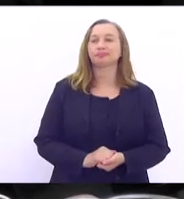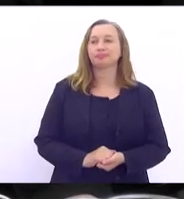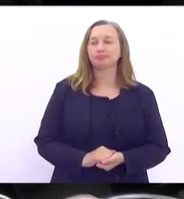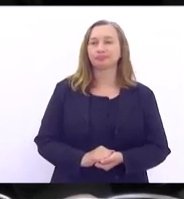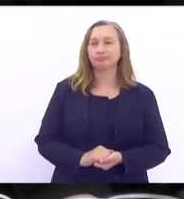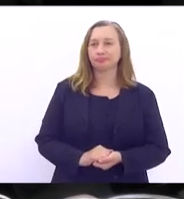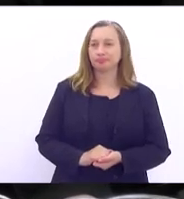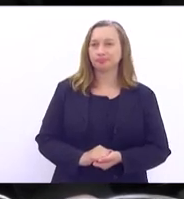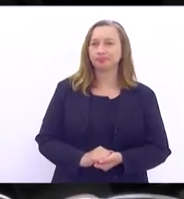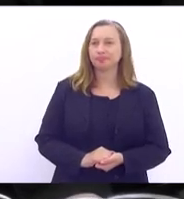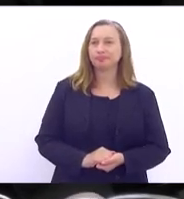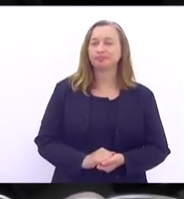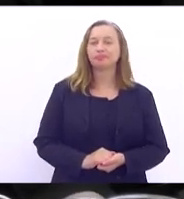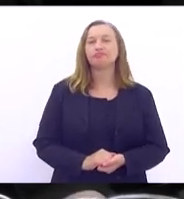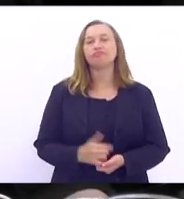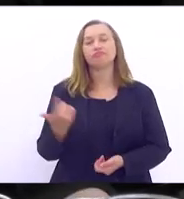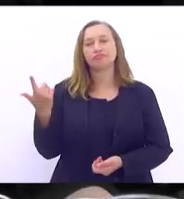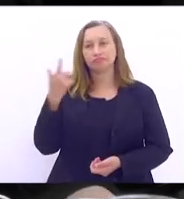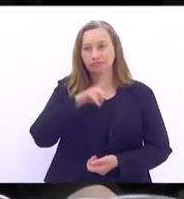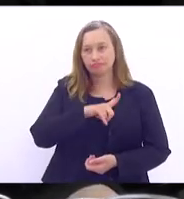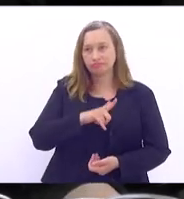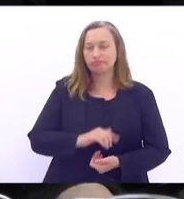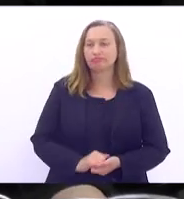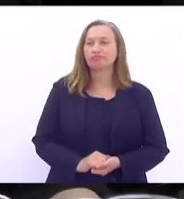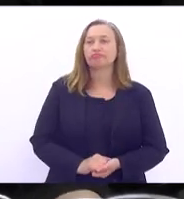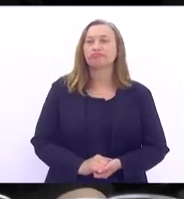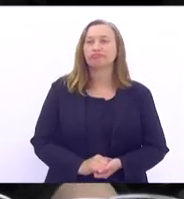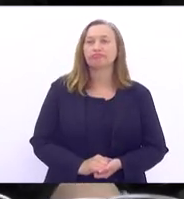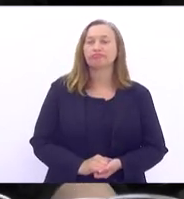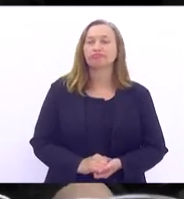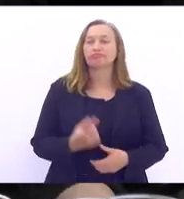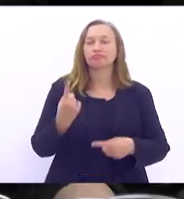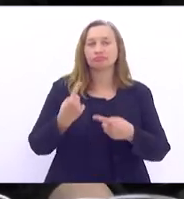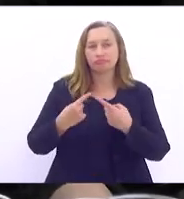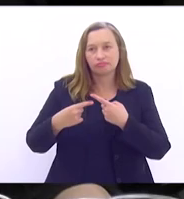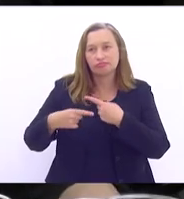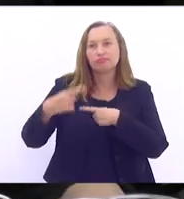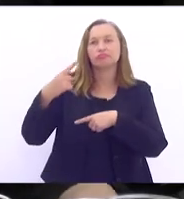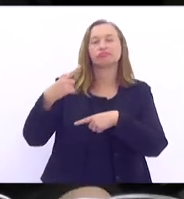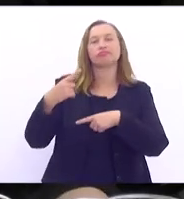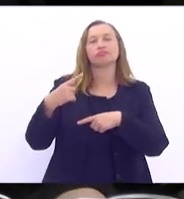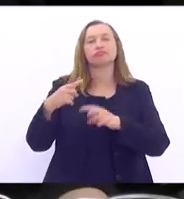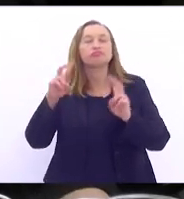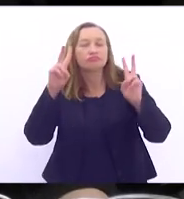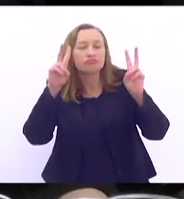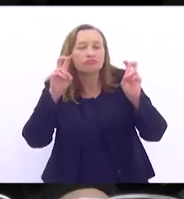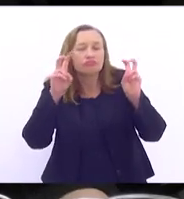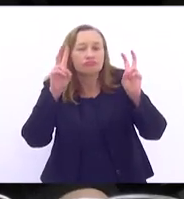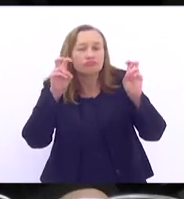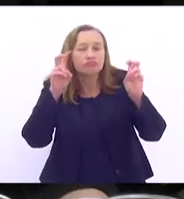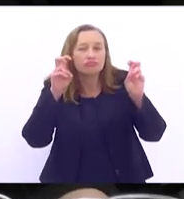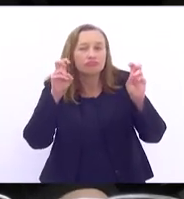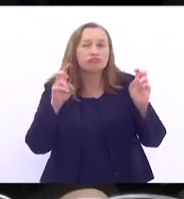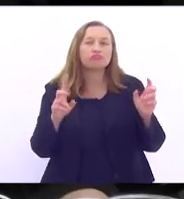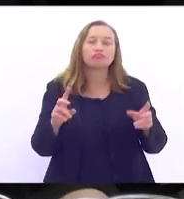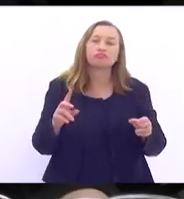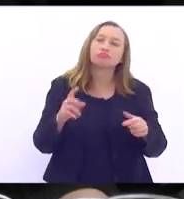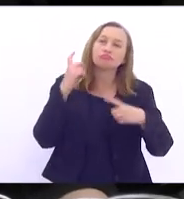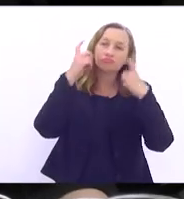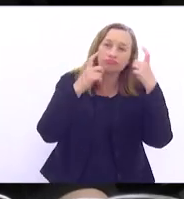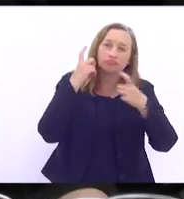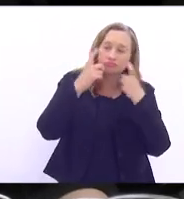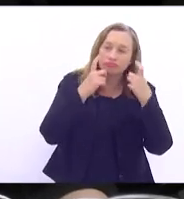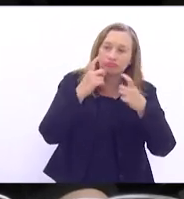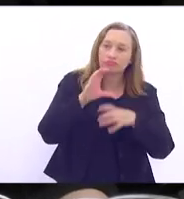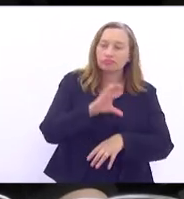esses balizares para que a gente consiga ir superando essa querela que tanto nos assola aqui nas discussões